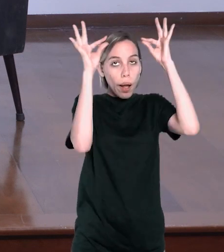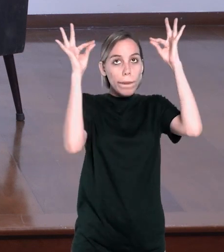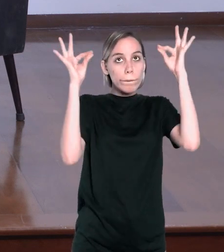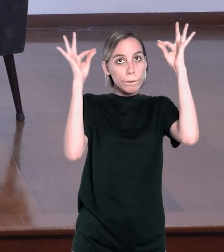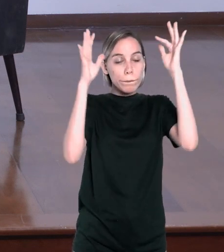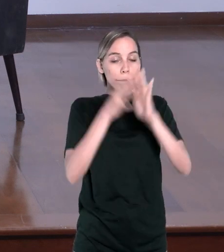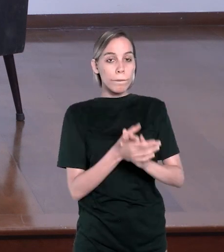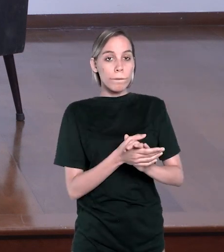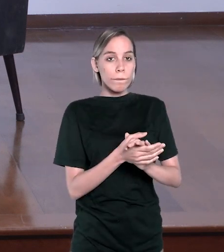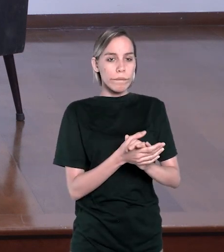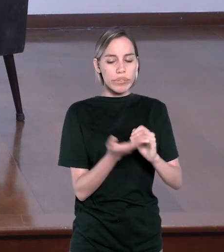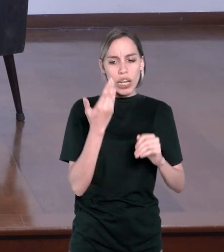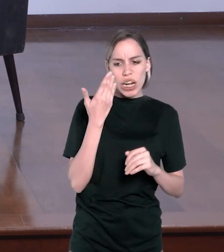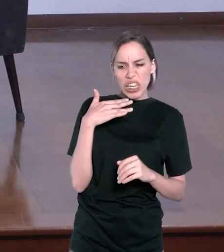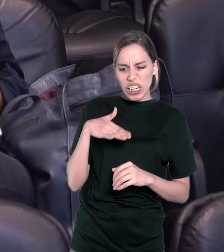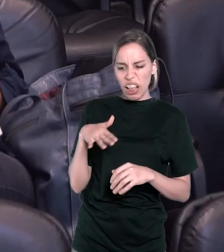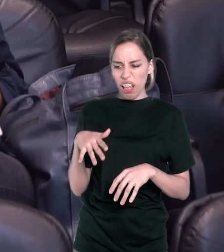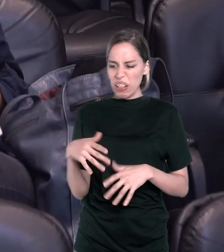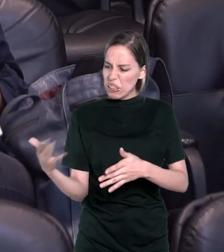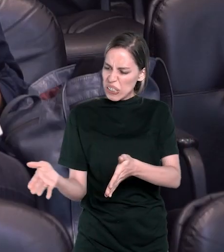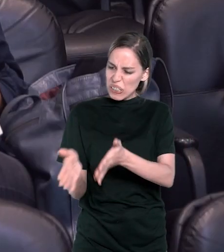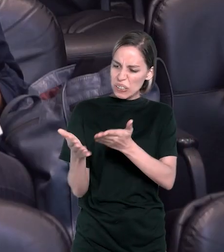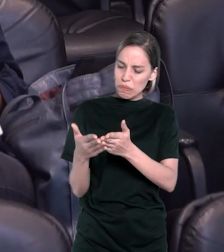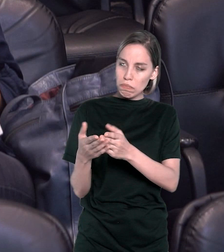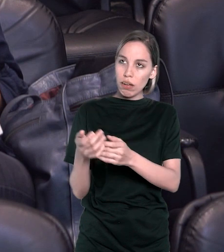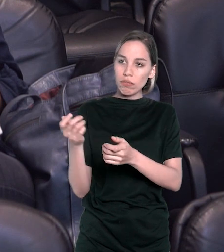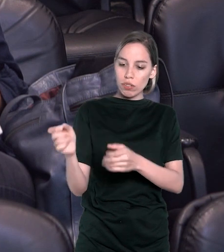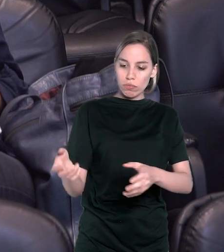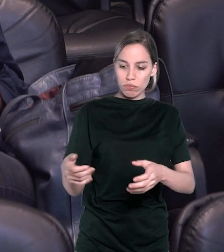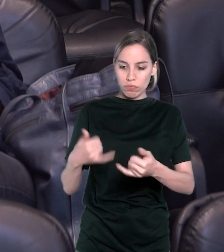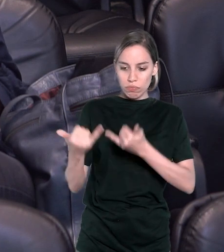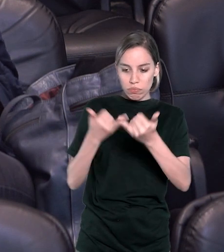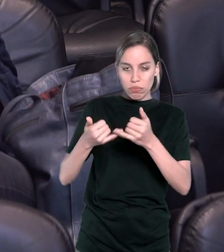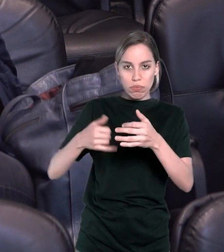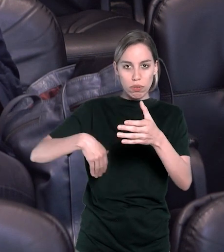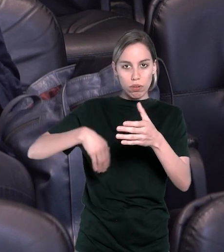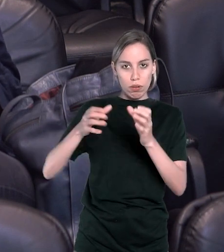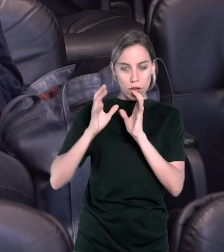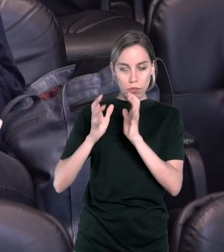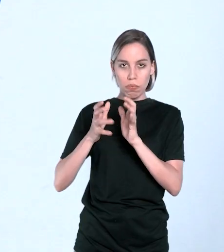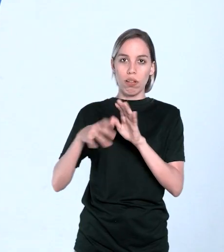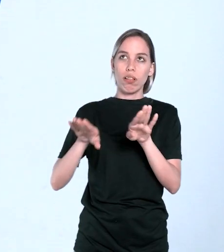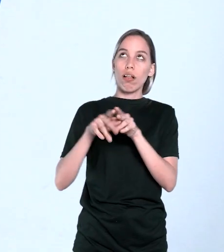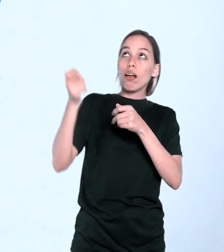João. Na plateia, uma espectadora lê a segunda orelha do livro Chuva de Papel.